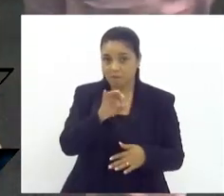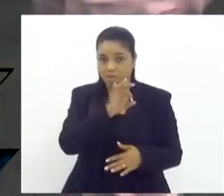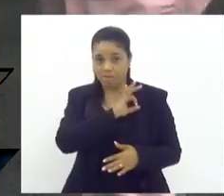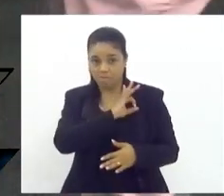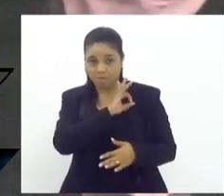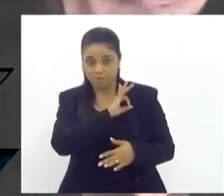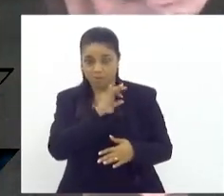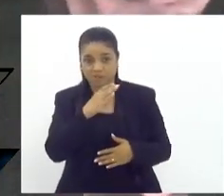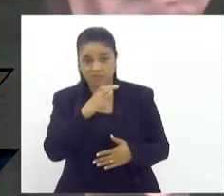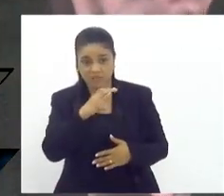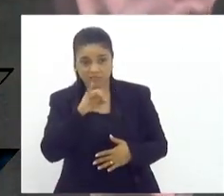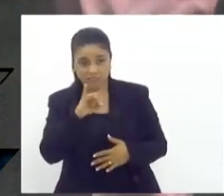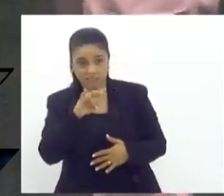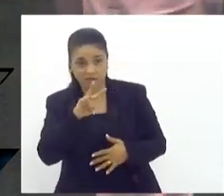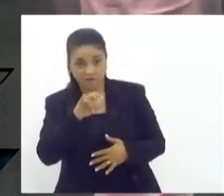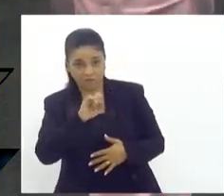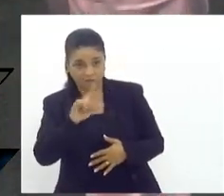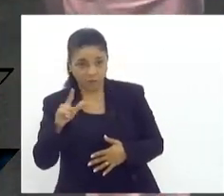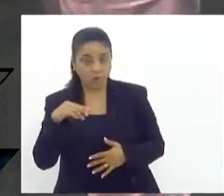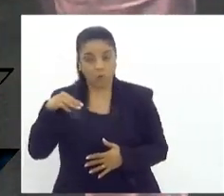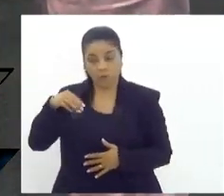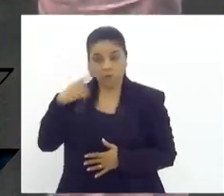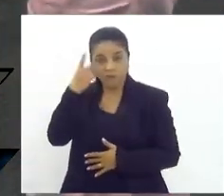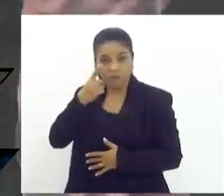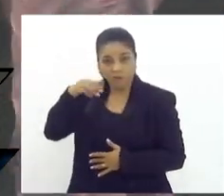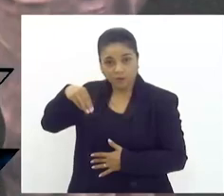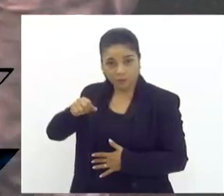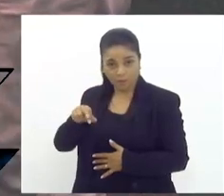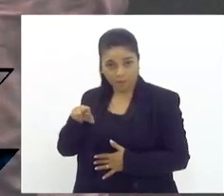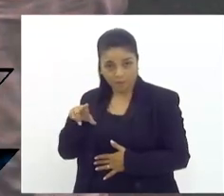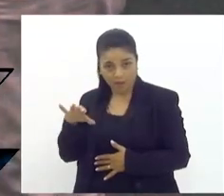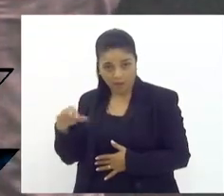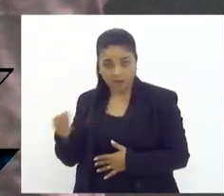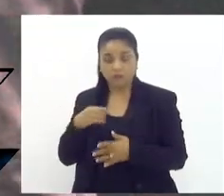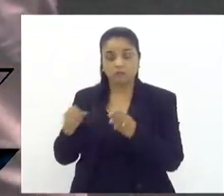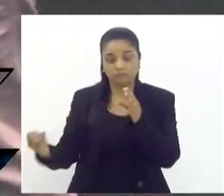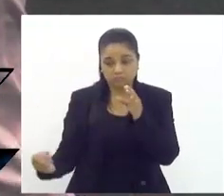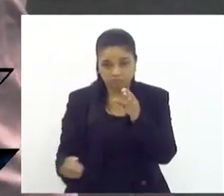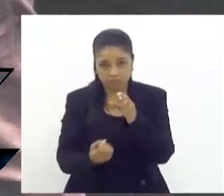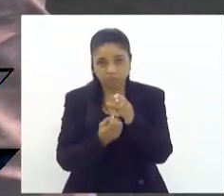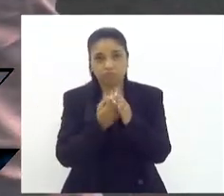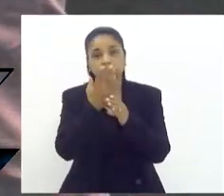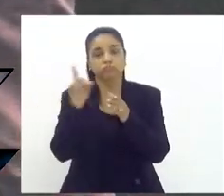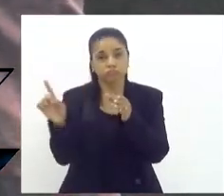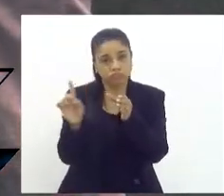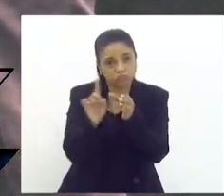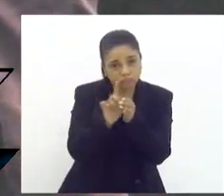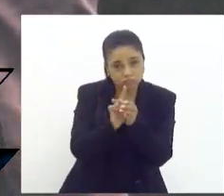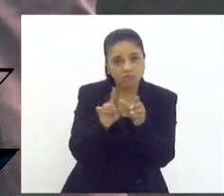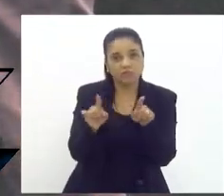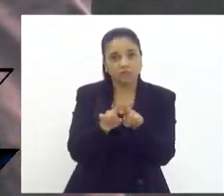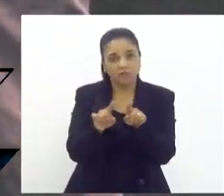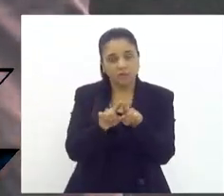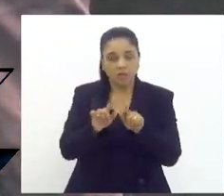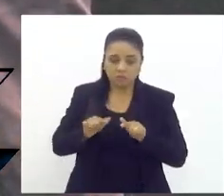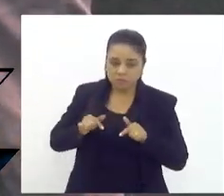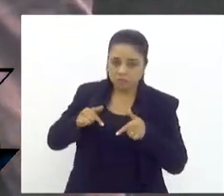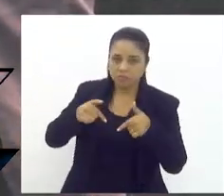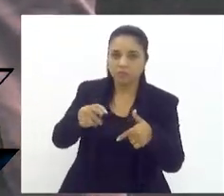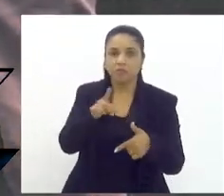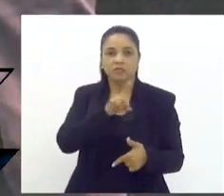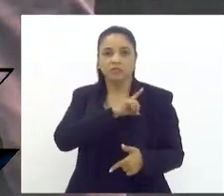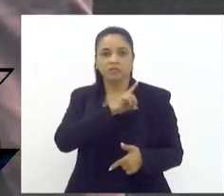Márcio Gualberto que é autor também desse projeto que teve a iniciativa do Delegado Carlos